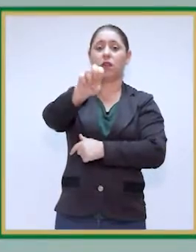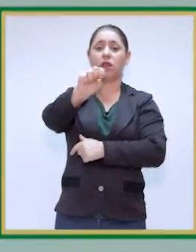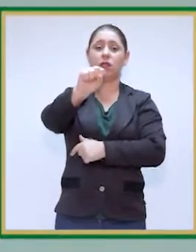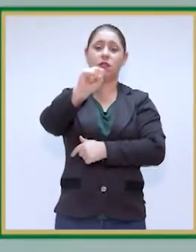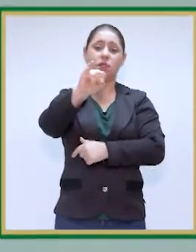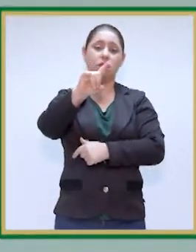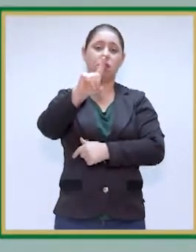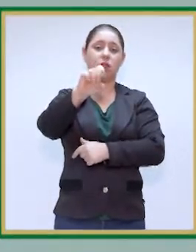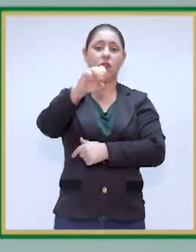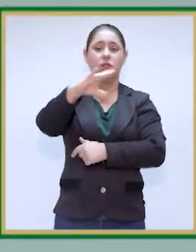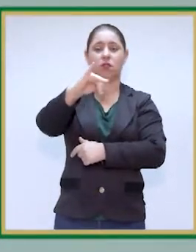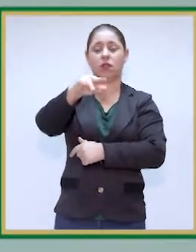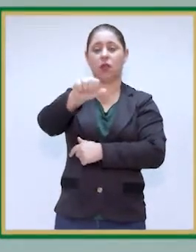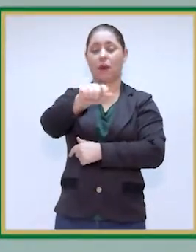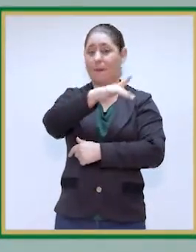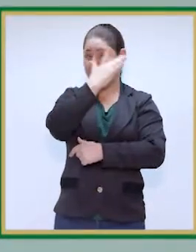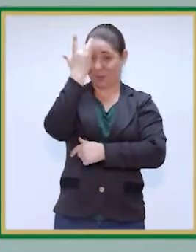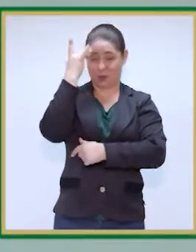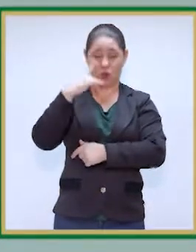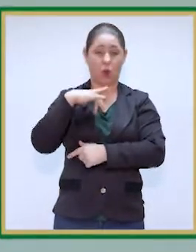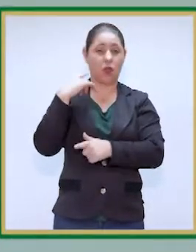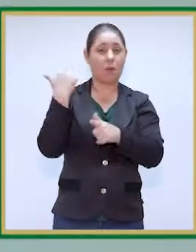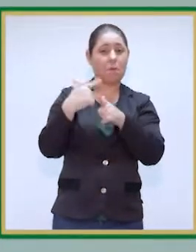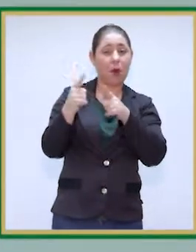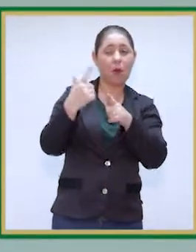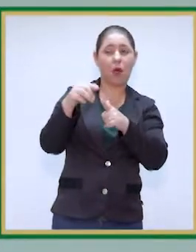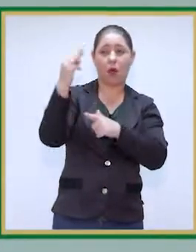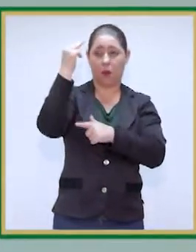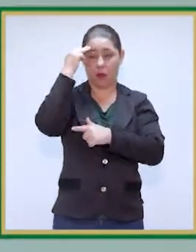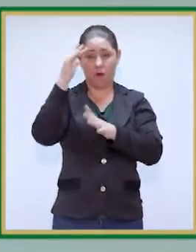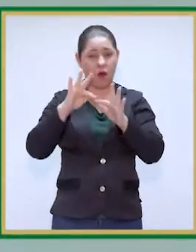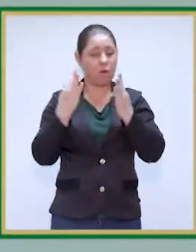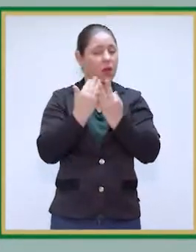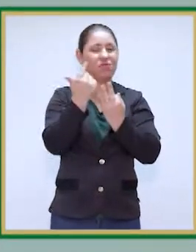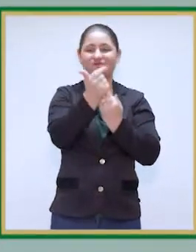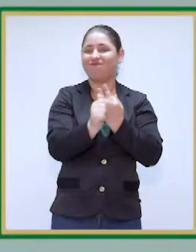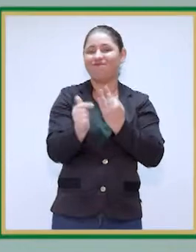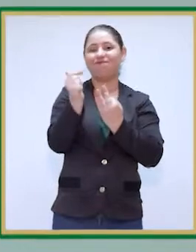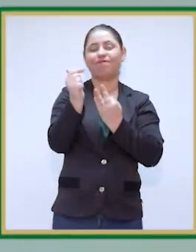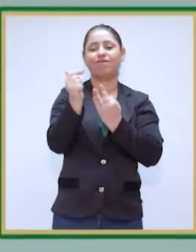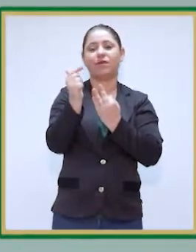residencial terapêutico, onde pessoas portadoras de transtorno mental, sem família,